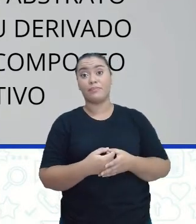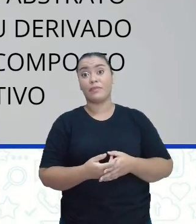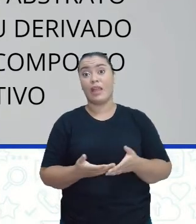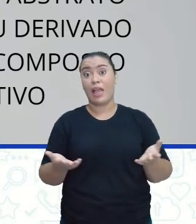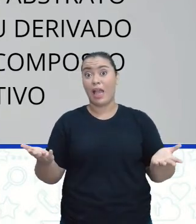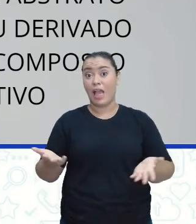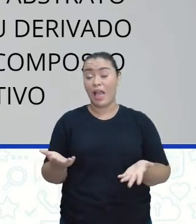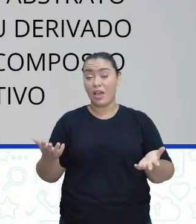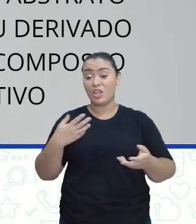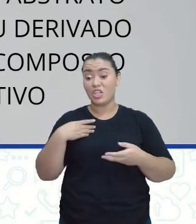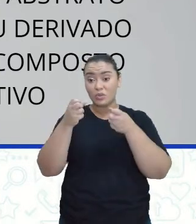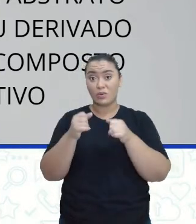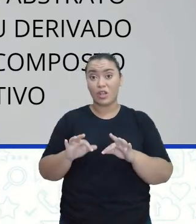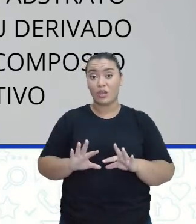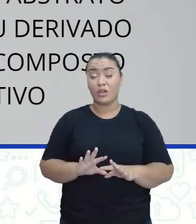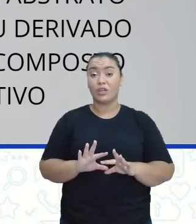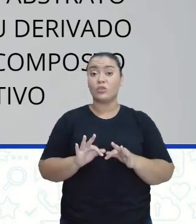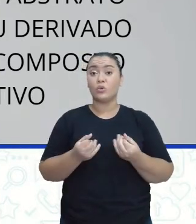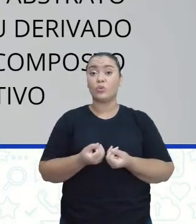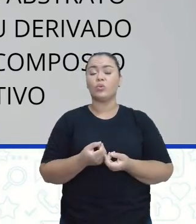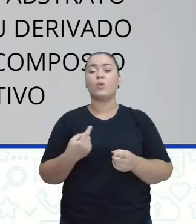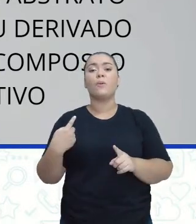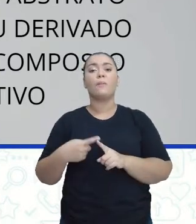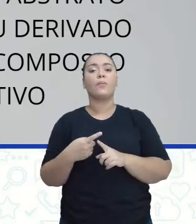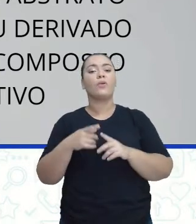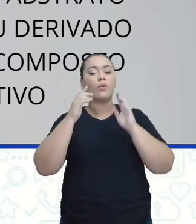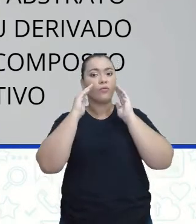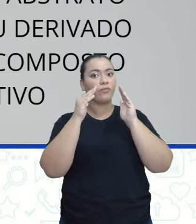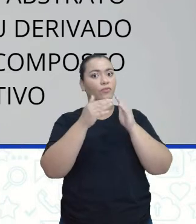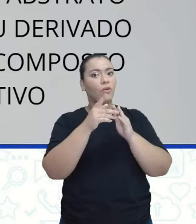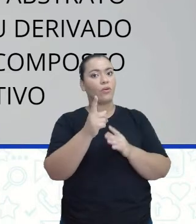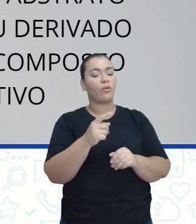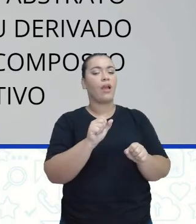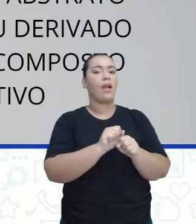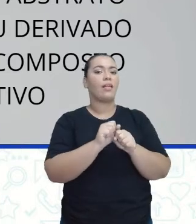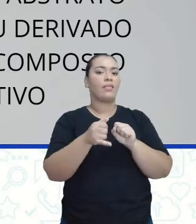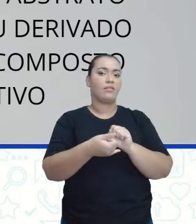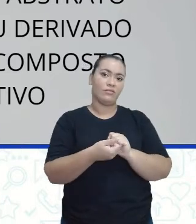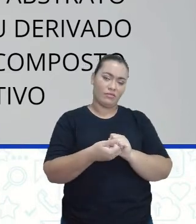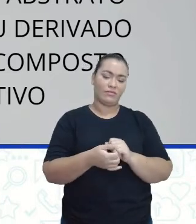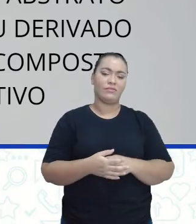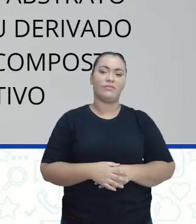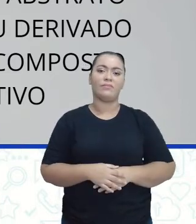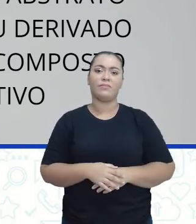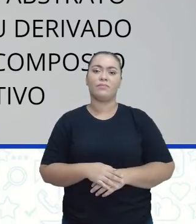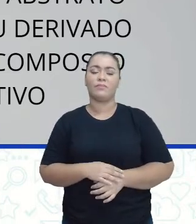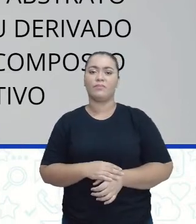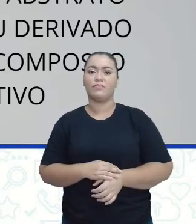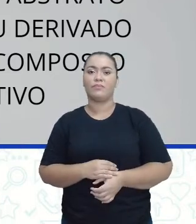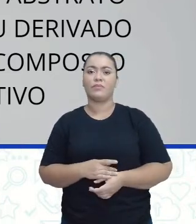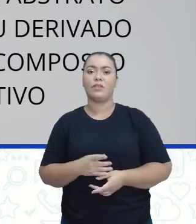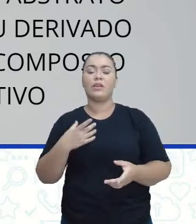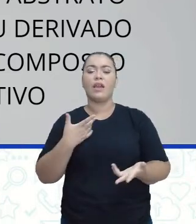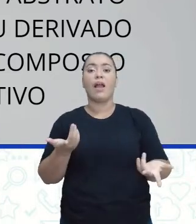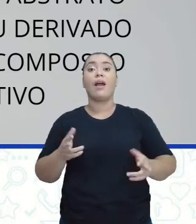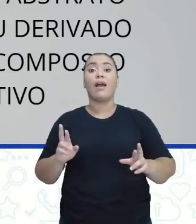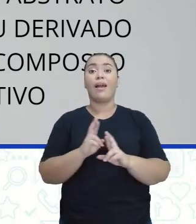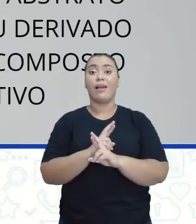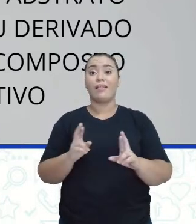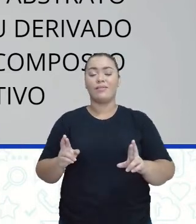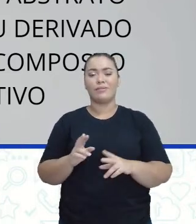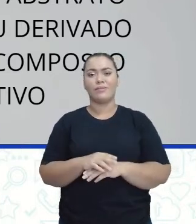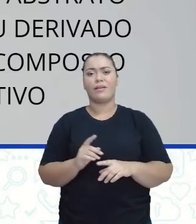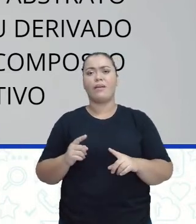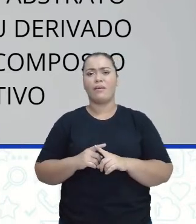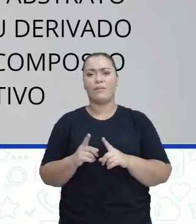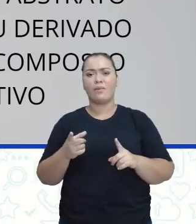se debruçar agora, porque o foco é o estudo justamente do adjetivo e dessa relação, né? Então, ó,